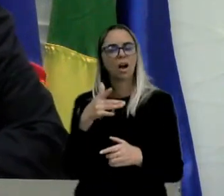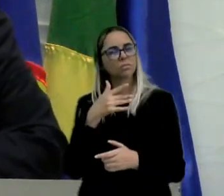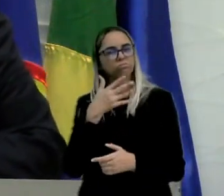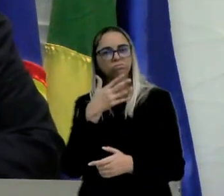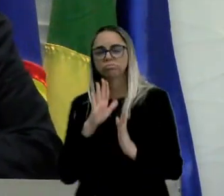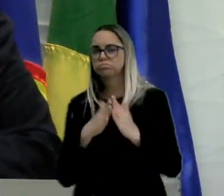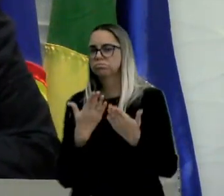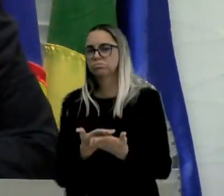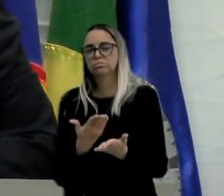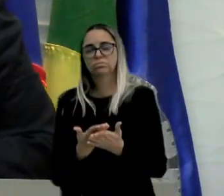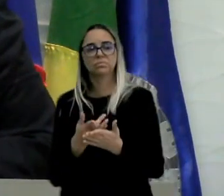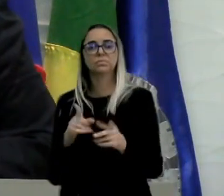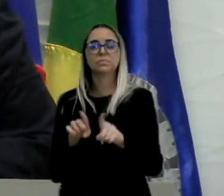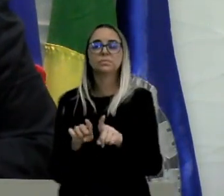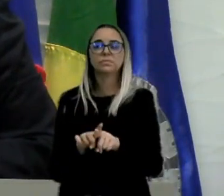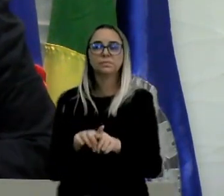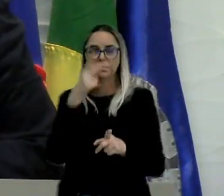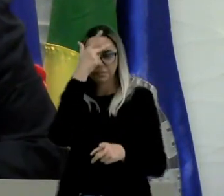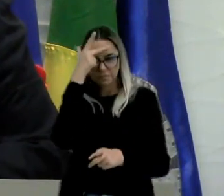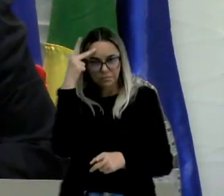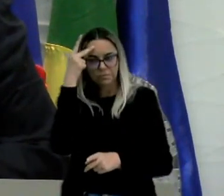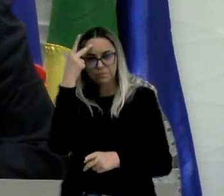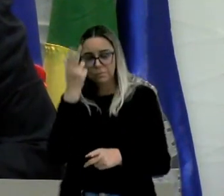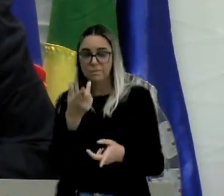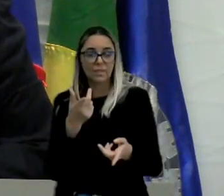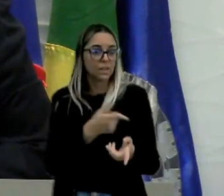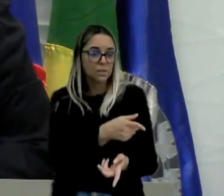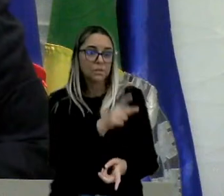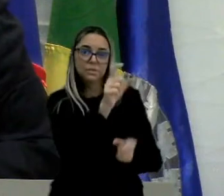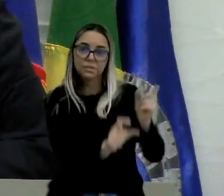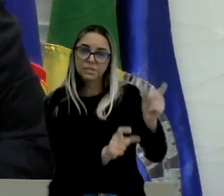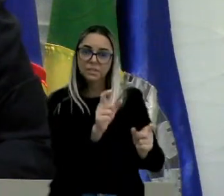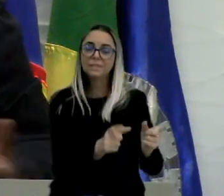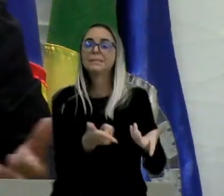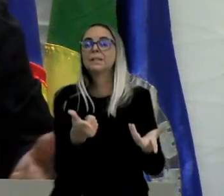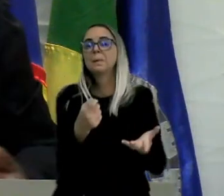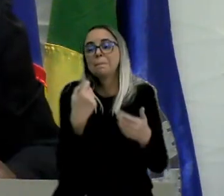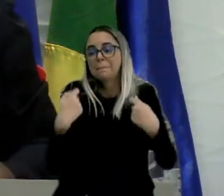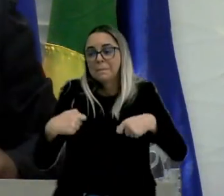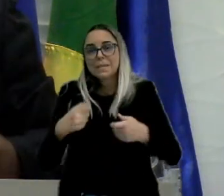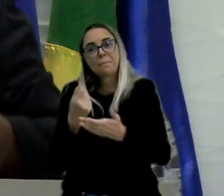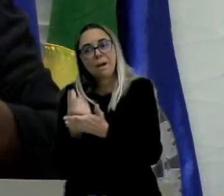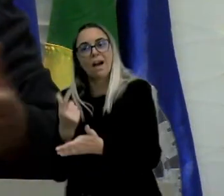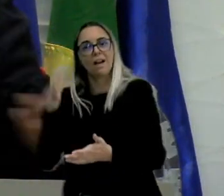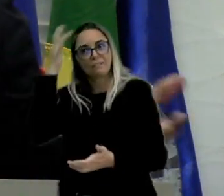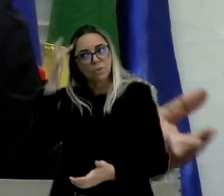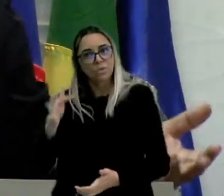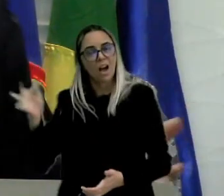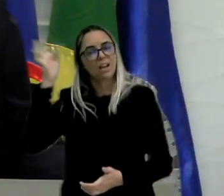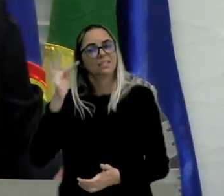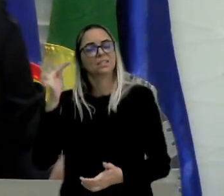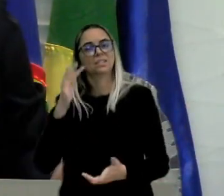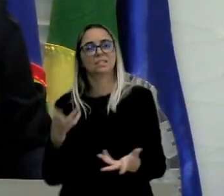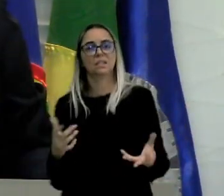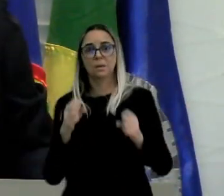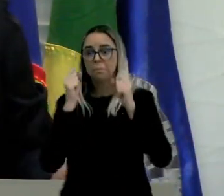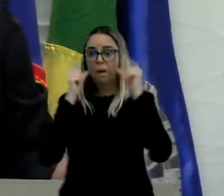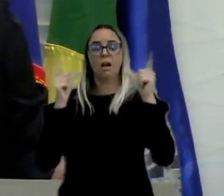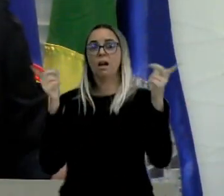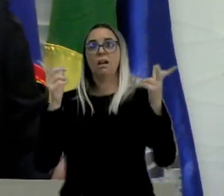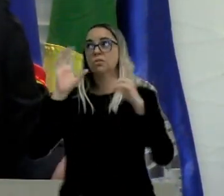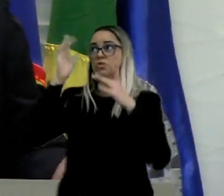tá pagando a sua bolsa na faculdade gente vamos acordar para